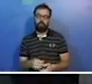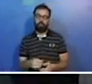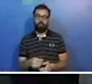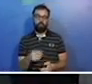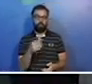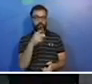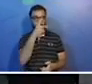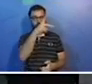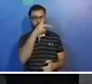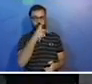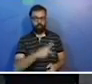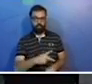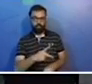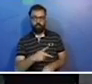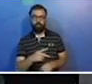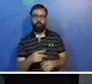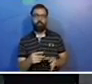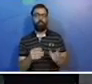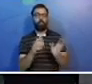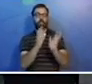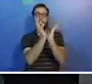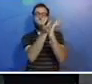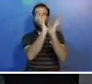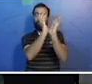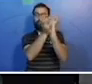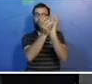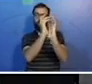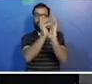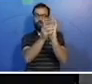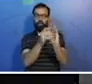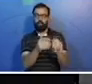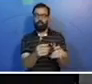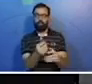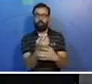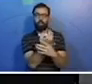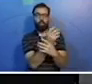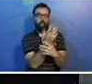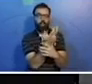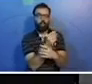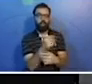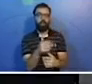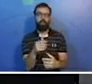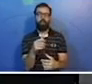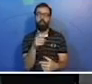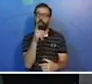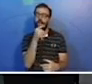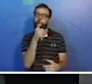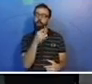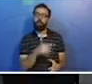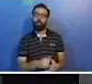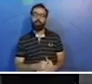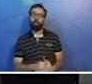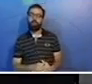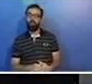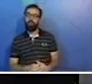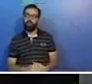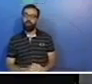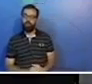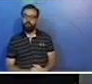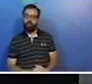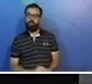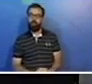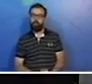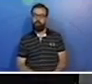aqui eu tenho alga e tenho planta aquática. A partir desses, cada um de uma vez, nós